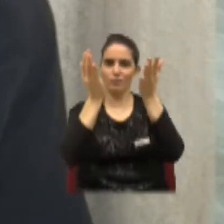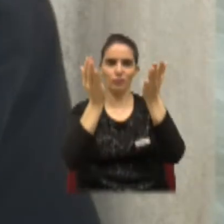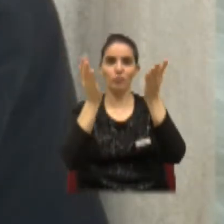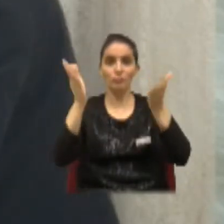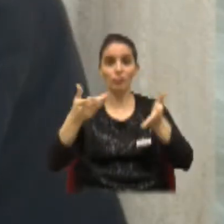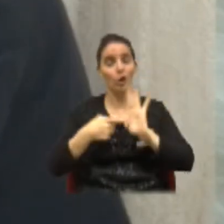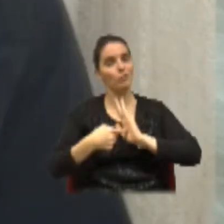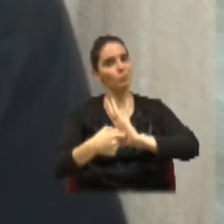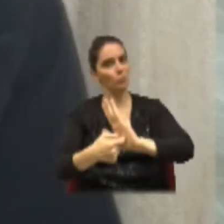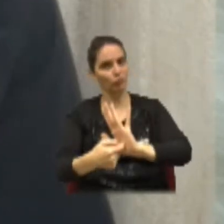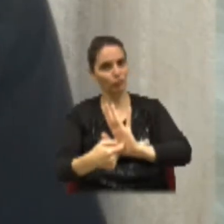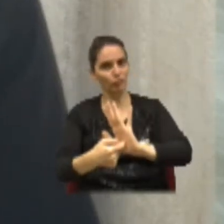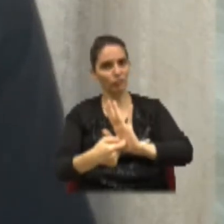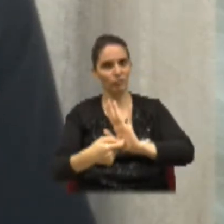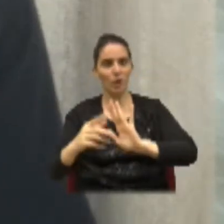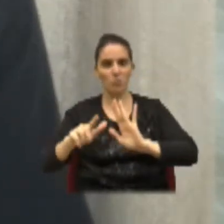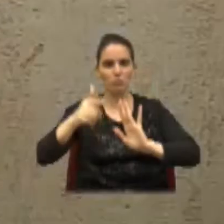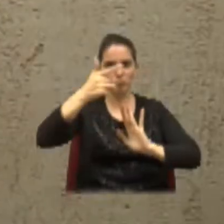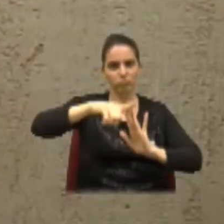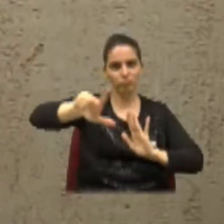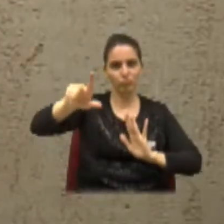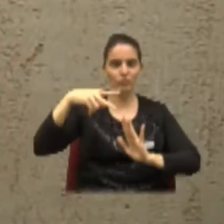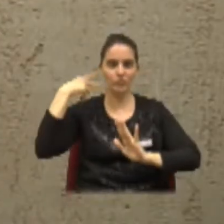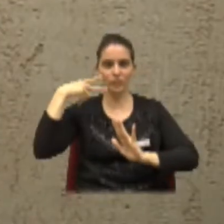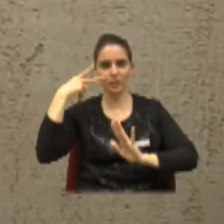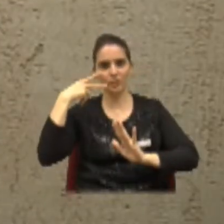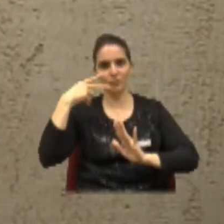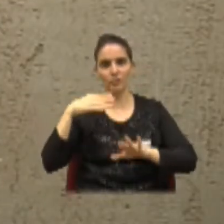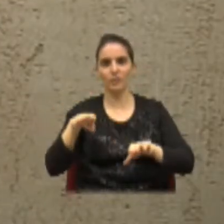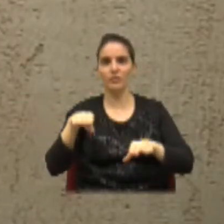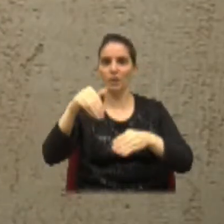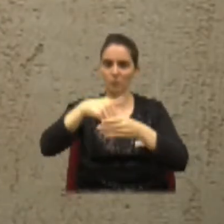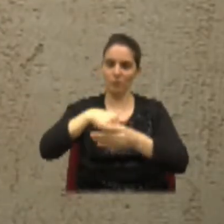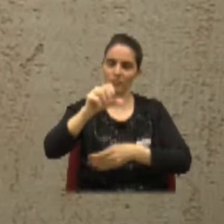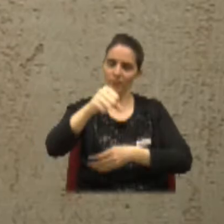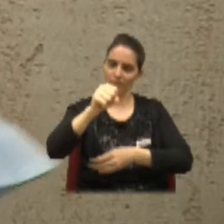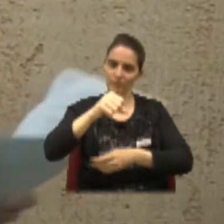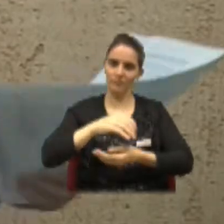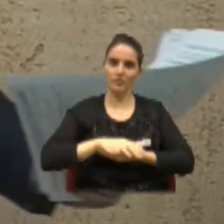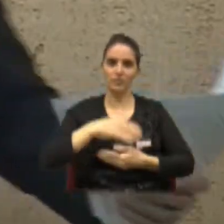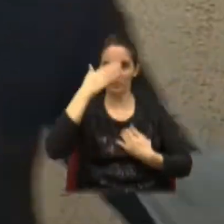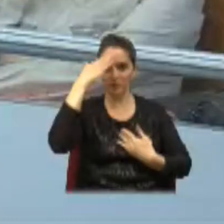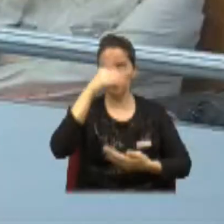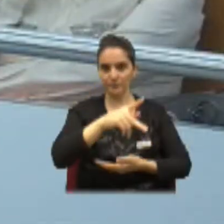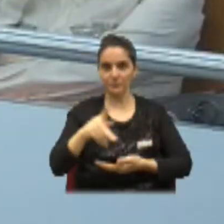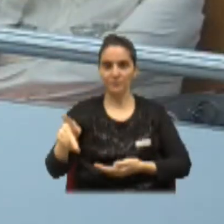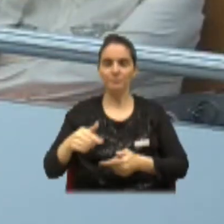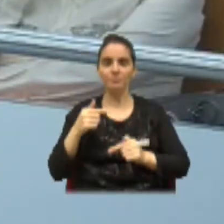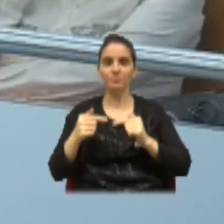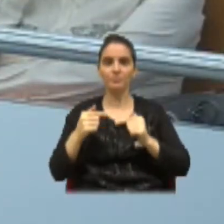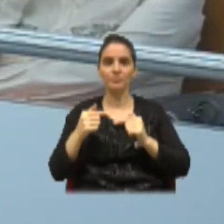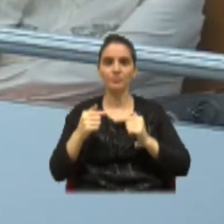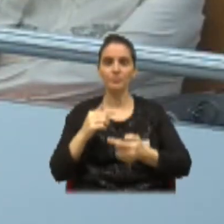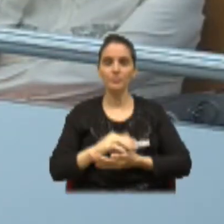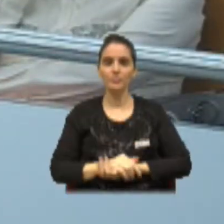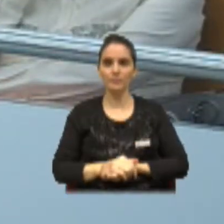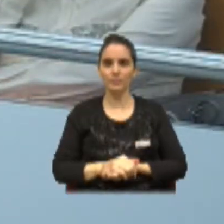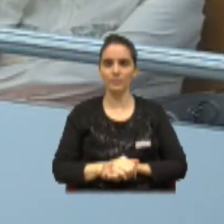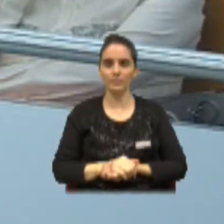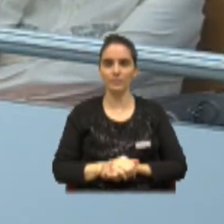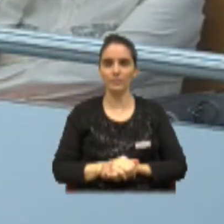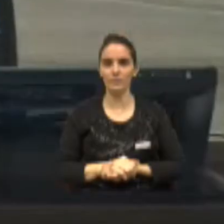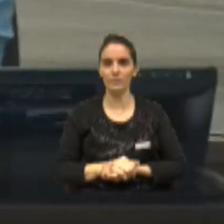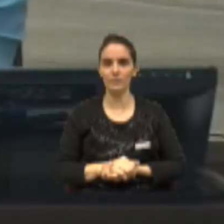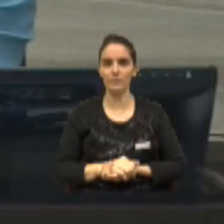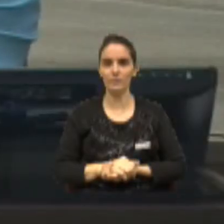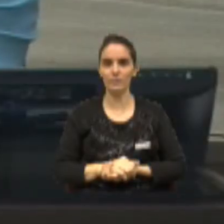apresentou, e tenho certeza que os demais vereadores irão contemplar com o voto favorável. Obrigado, presidente. Continue a discussão. Quero discutir,